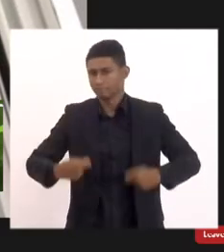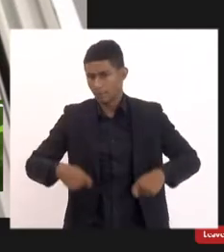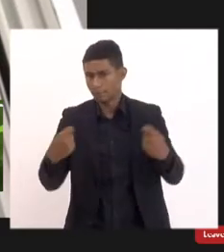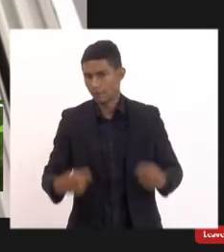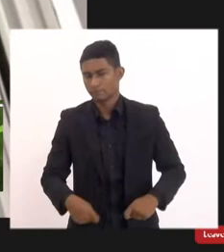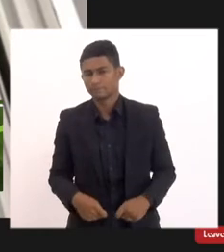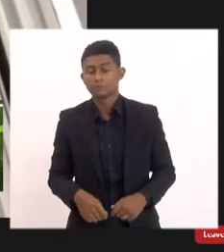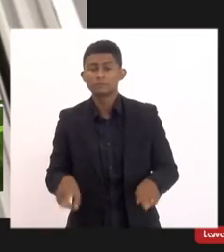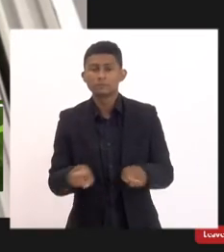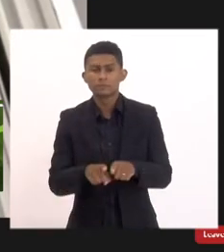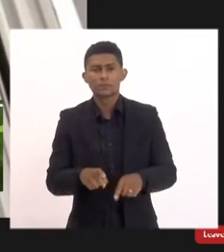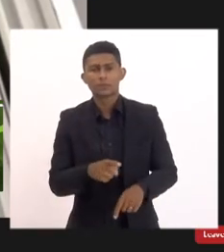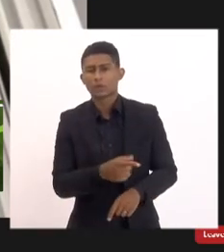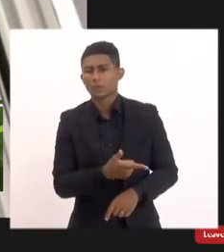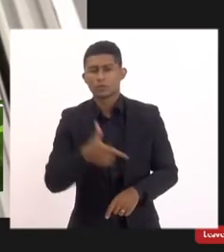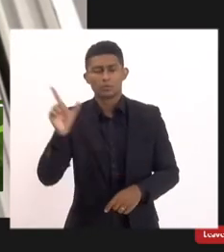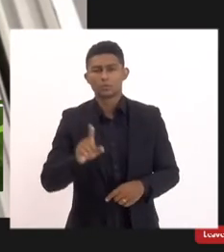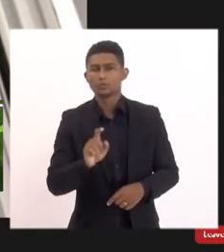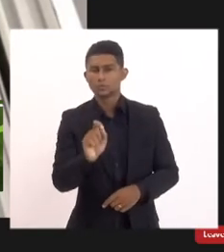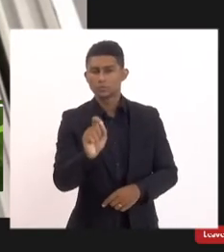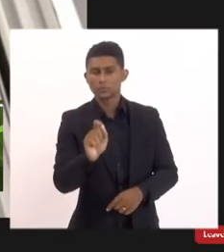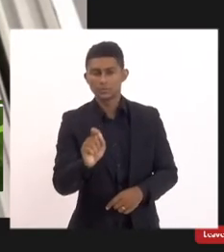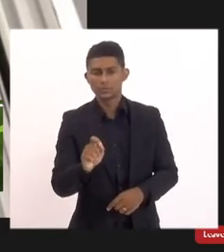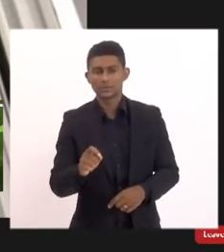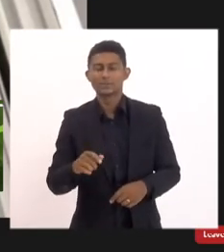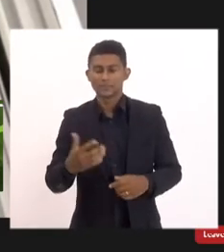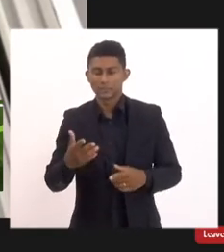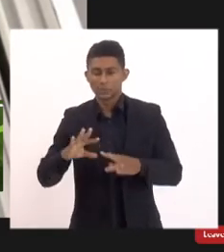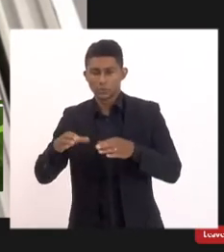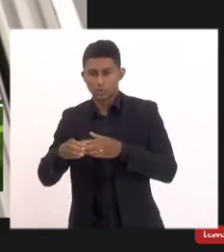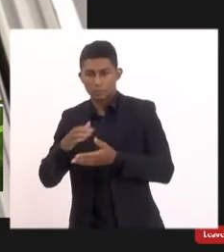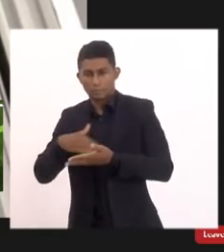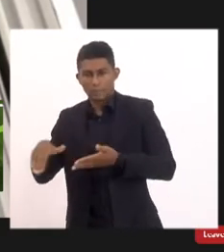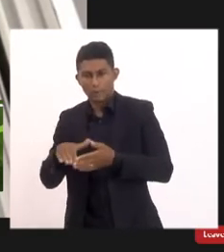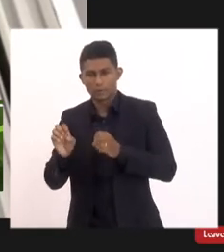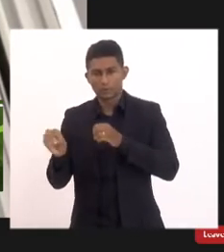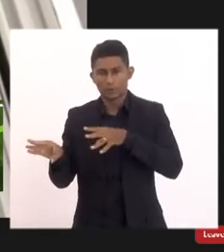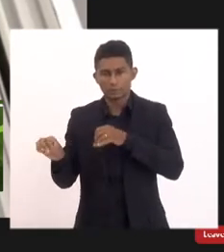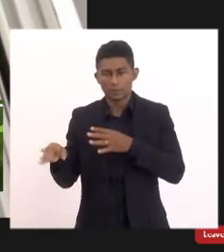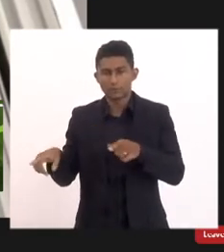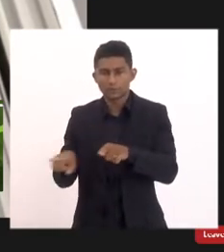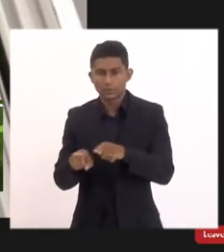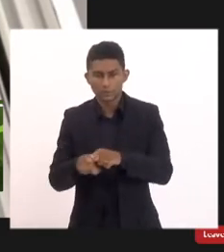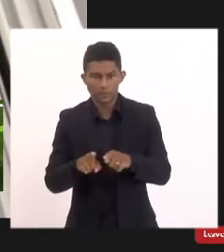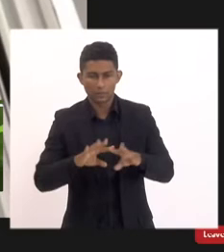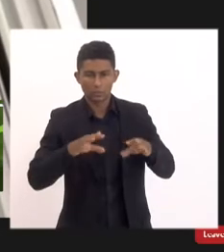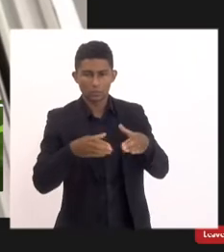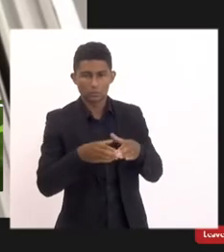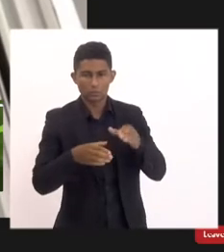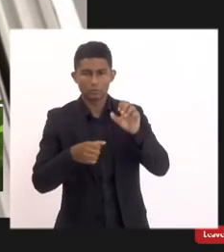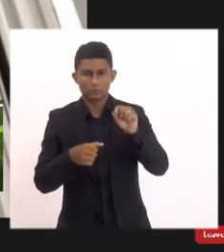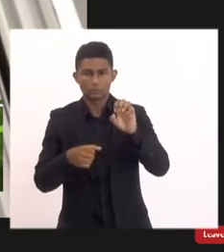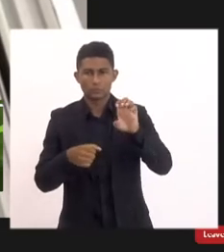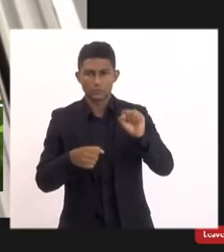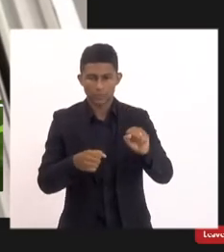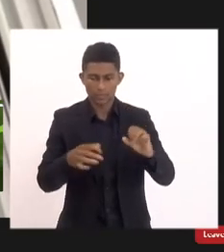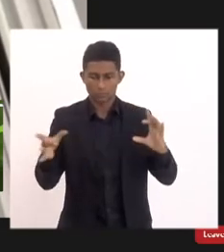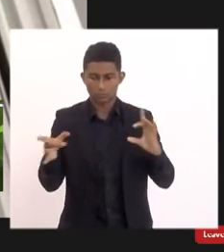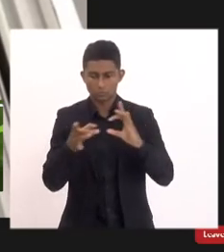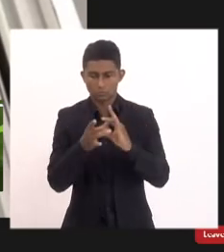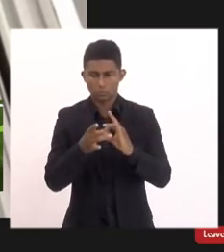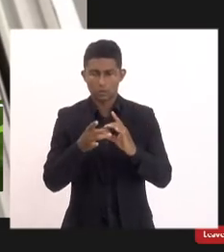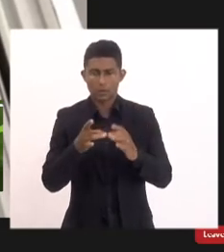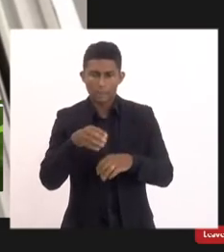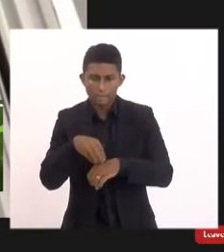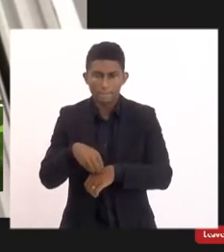é a resolução conjunta, né, que foi editada pela SES e pela SEDUC, que ela prevê que os itens que são previstos nos artigos